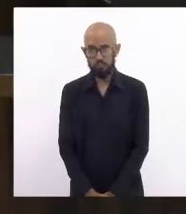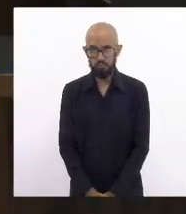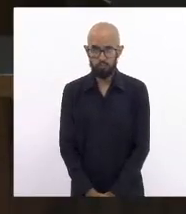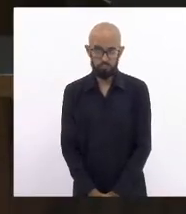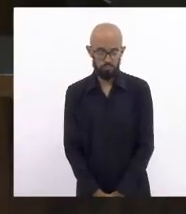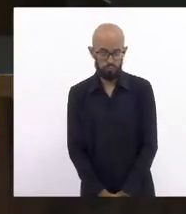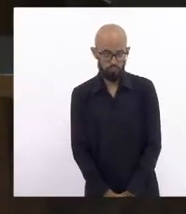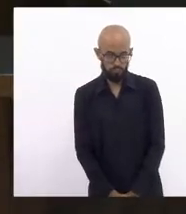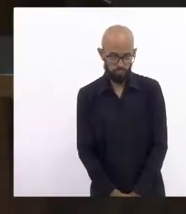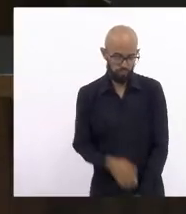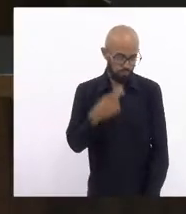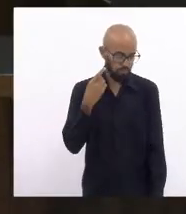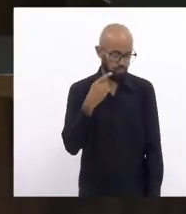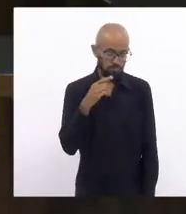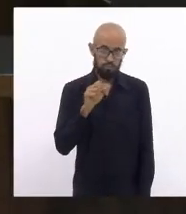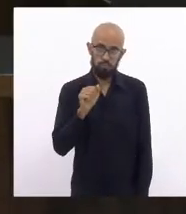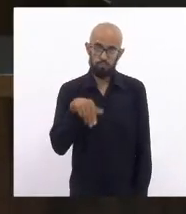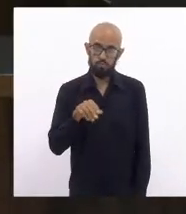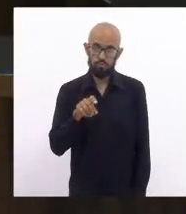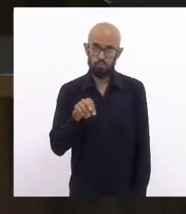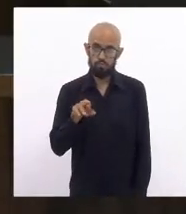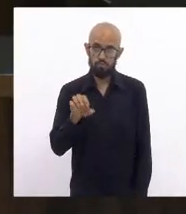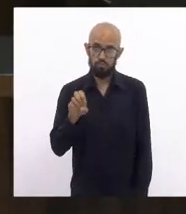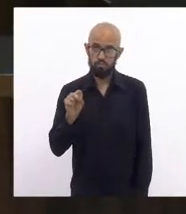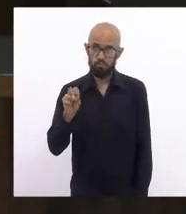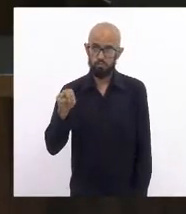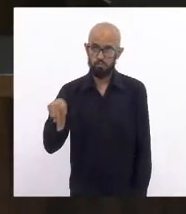Deputado Anderson Moraes.